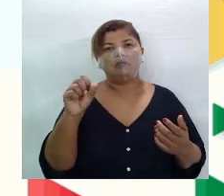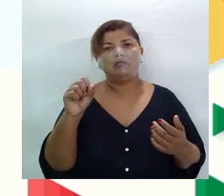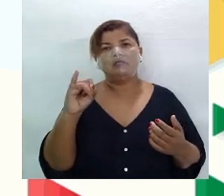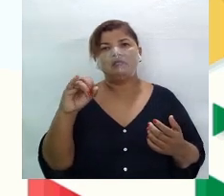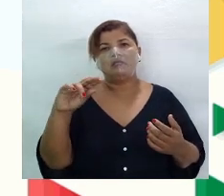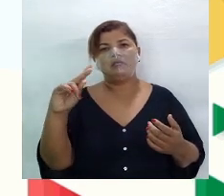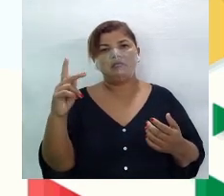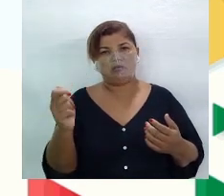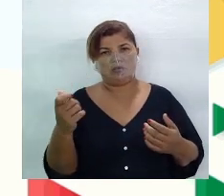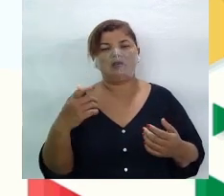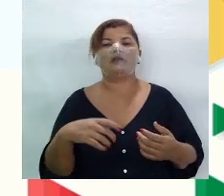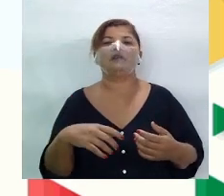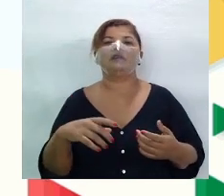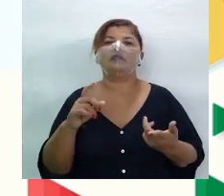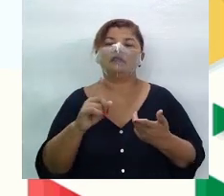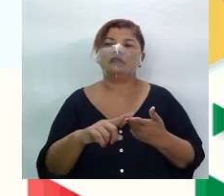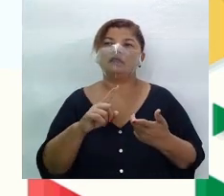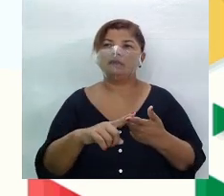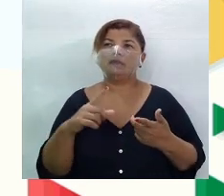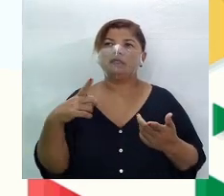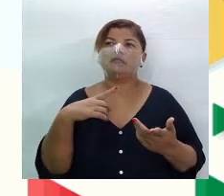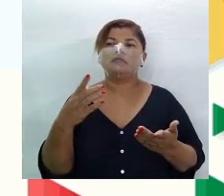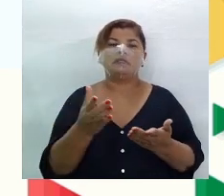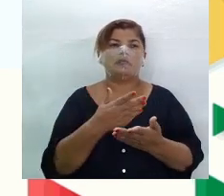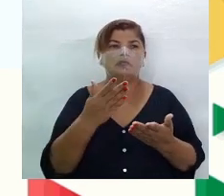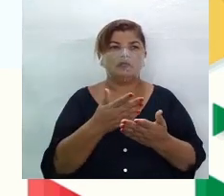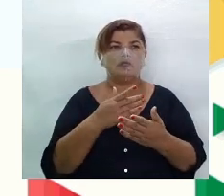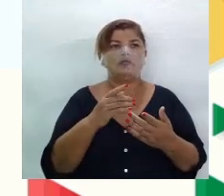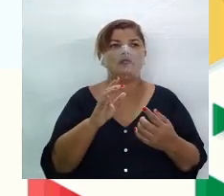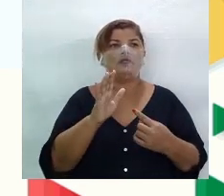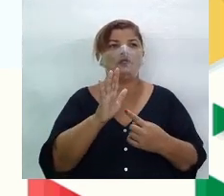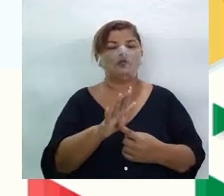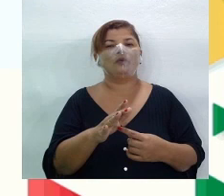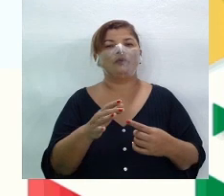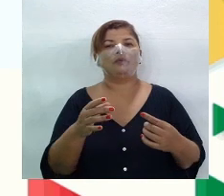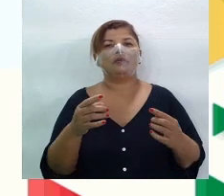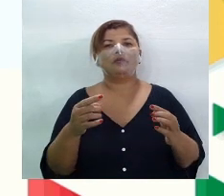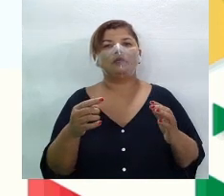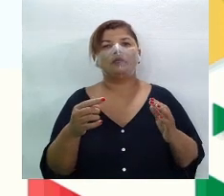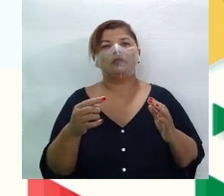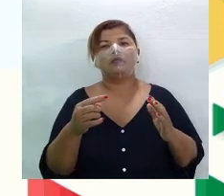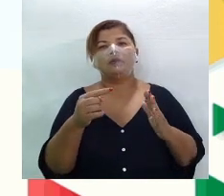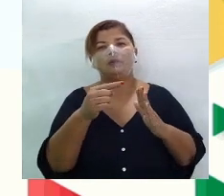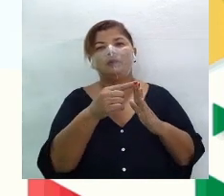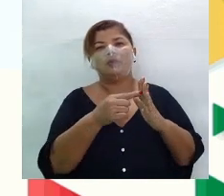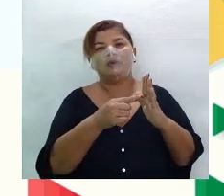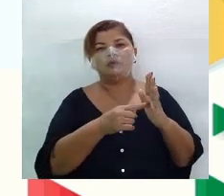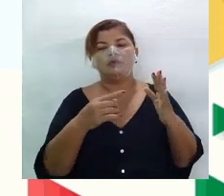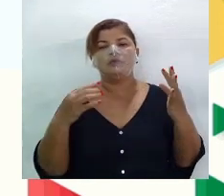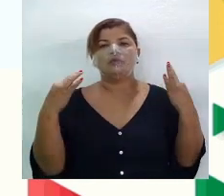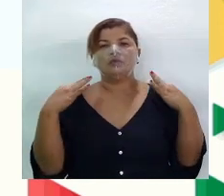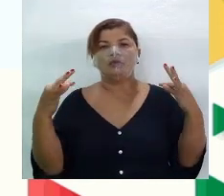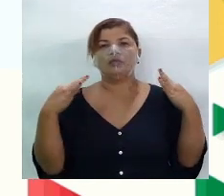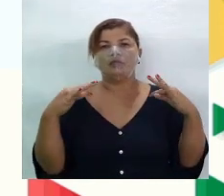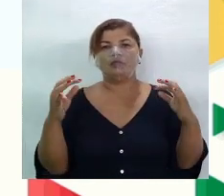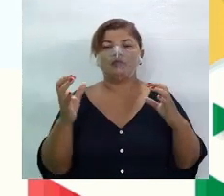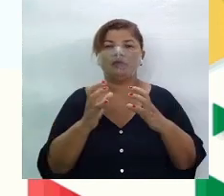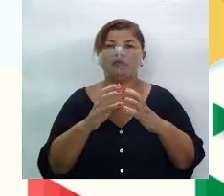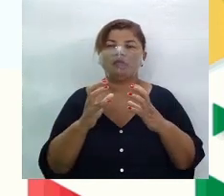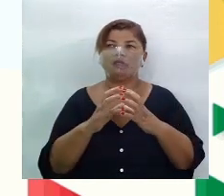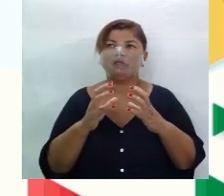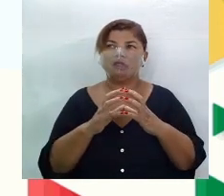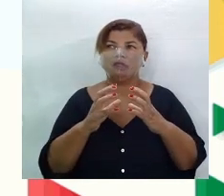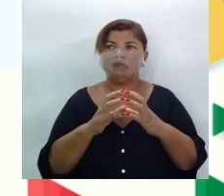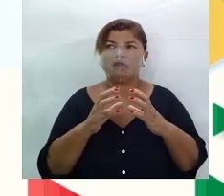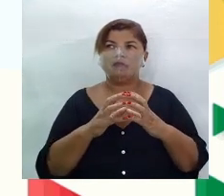Freire tem uma obra de pontos turísticos do Recife. Eu não lembro agora o nome, mas também há uma obra que